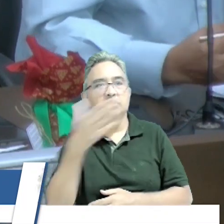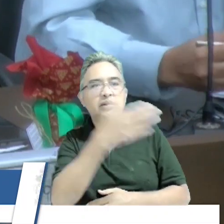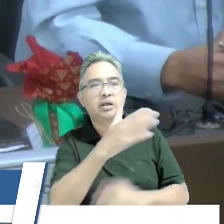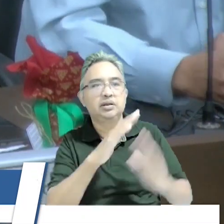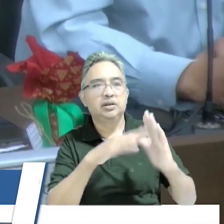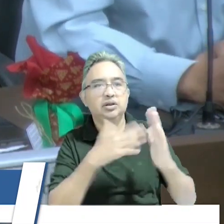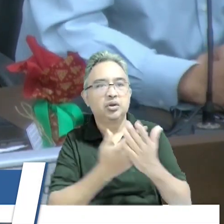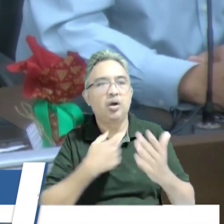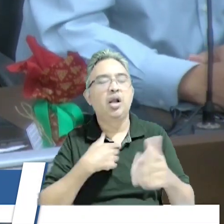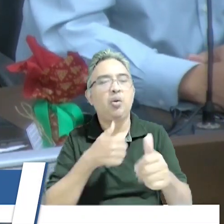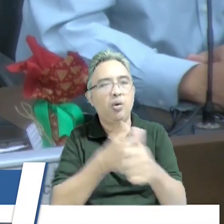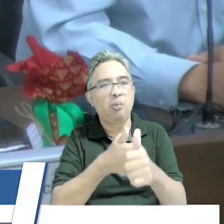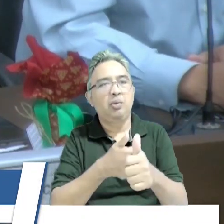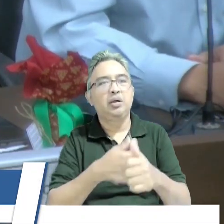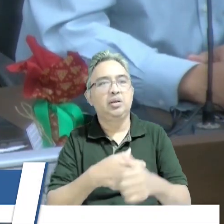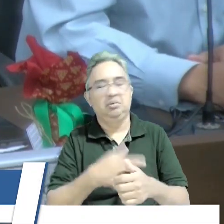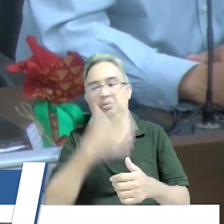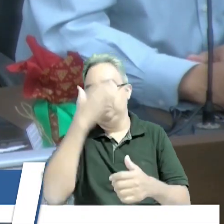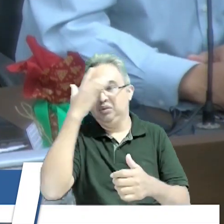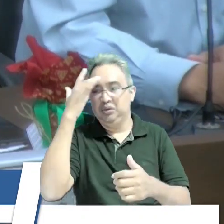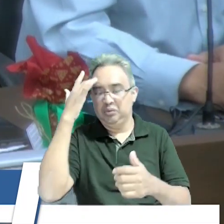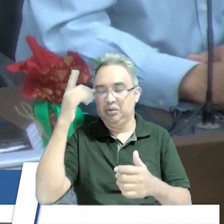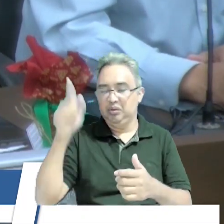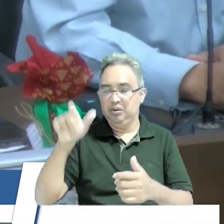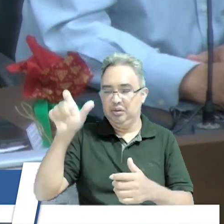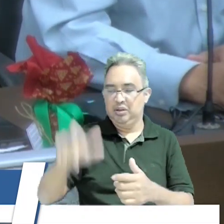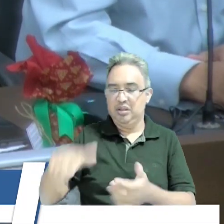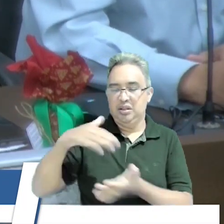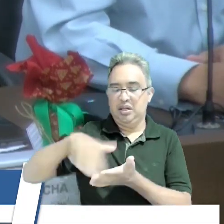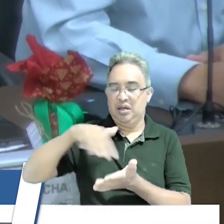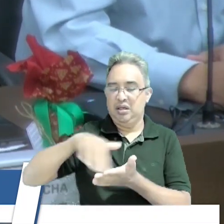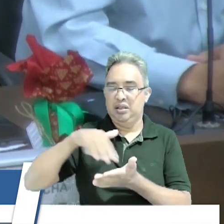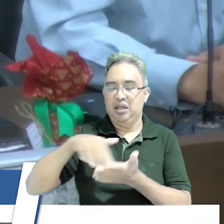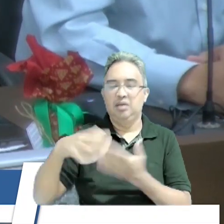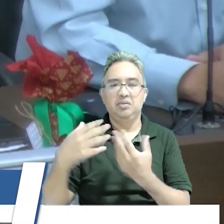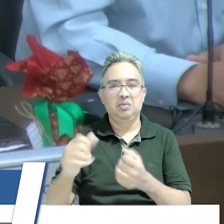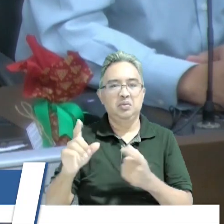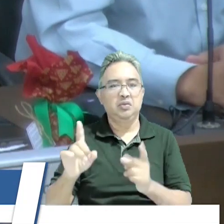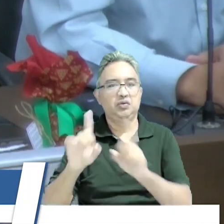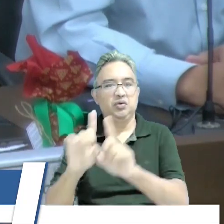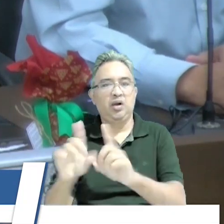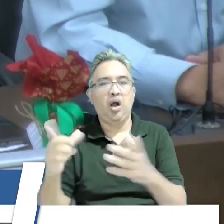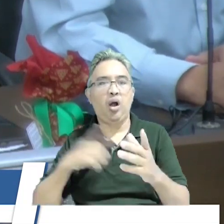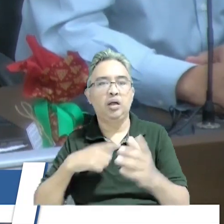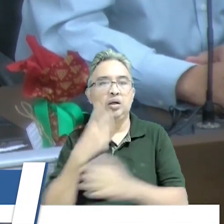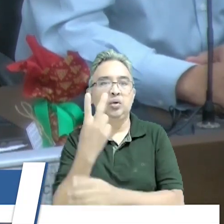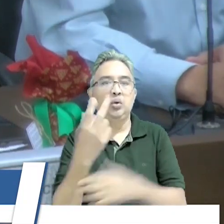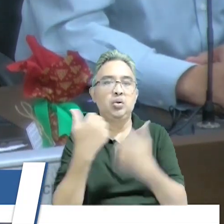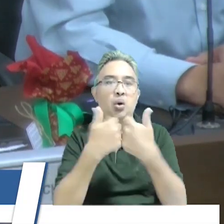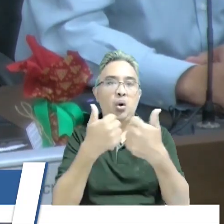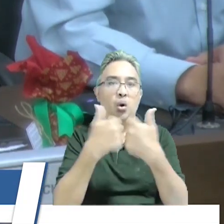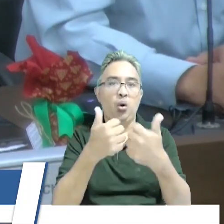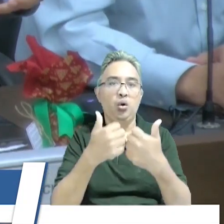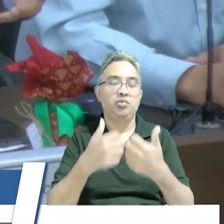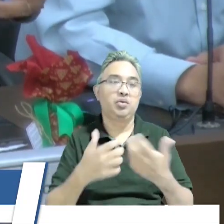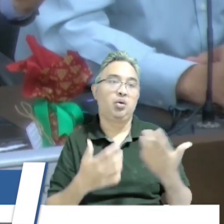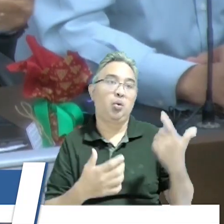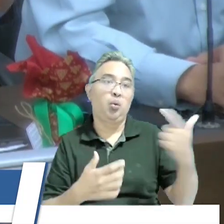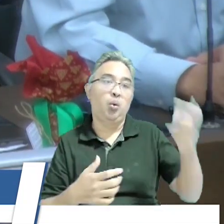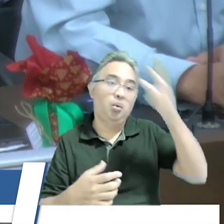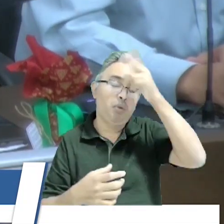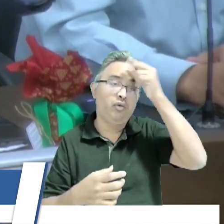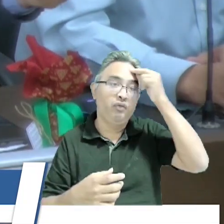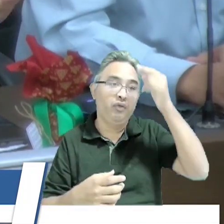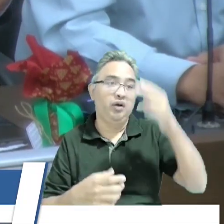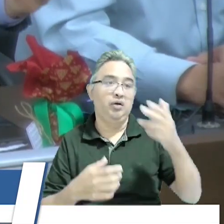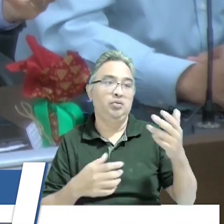bem recebido pela secretária, né, colocaram lá dois ônibus. Agora, o que o outro prefeito fez, o Alexandre vem,